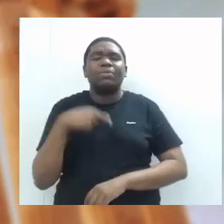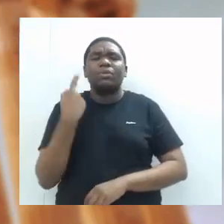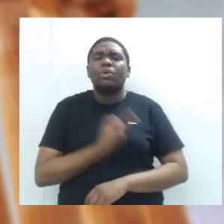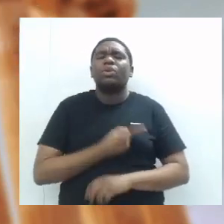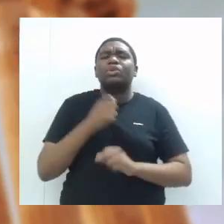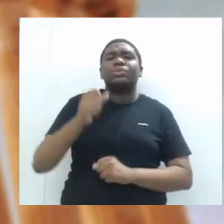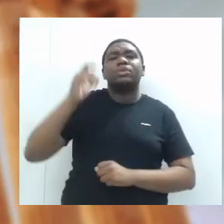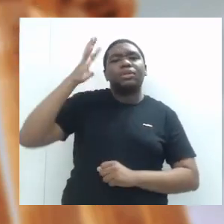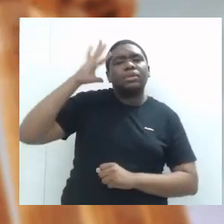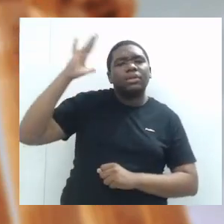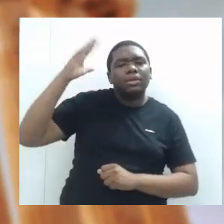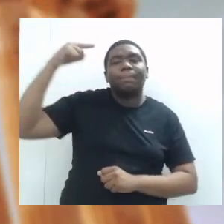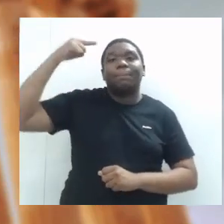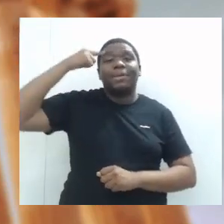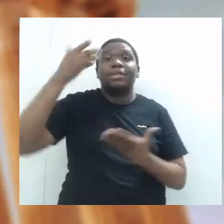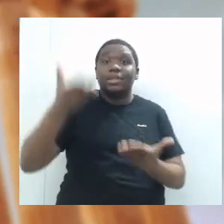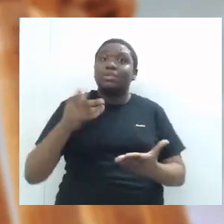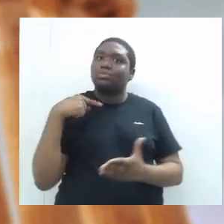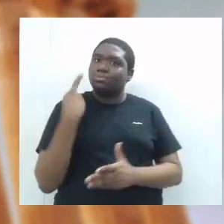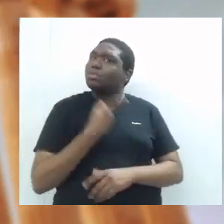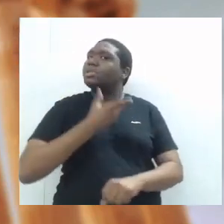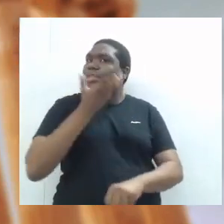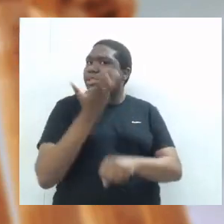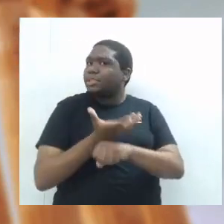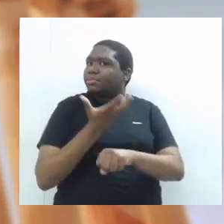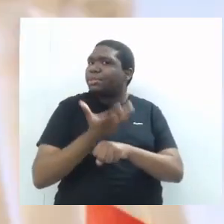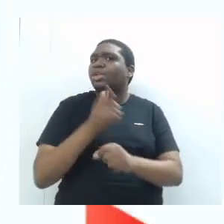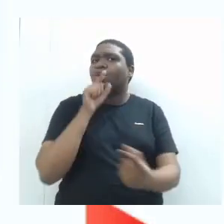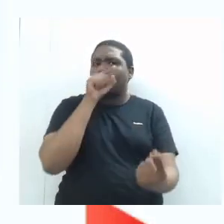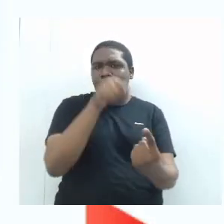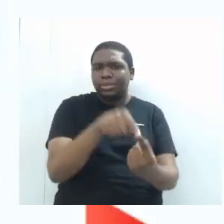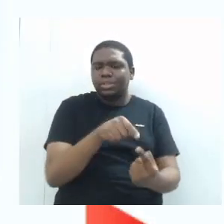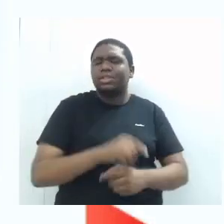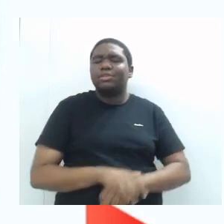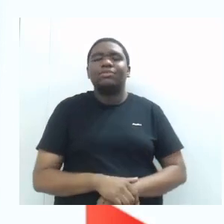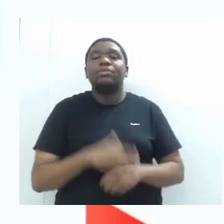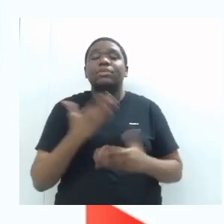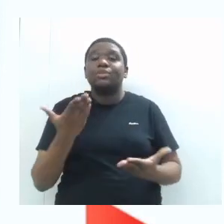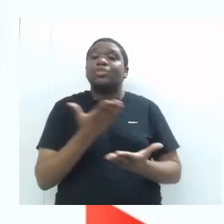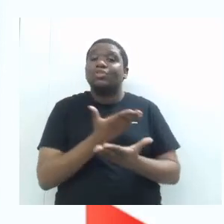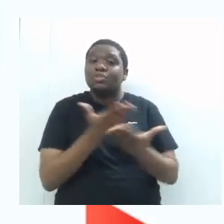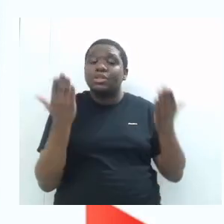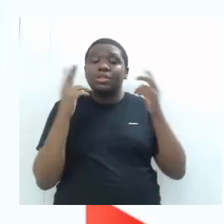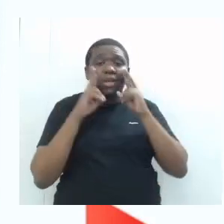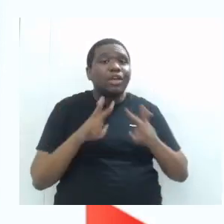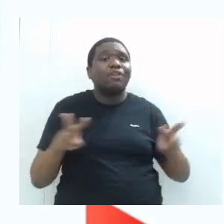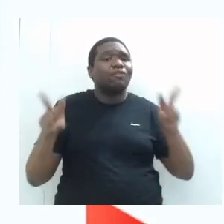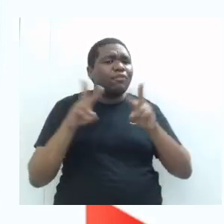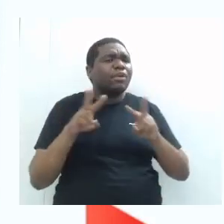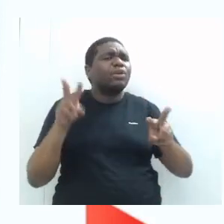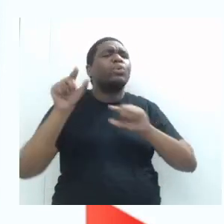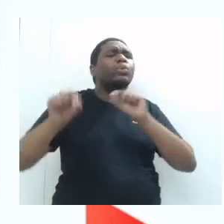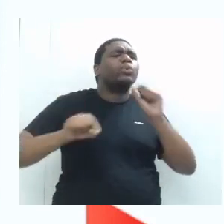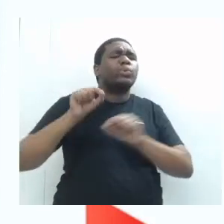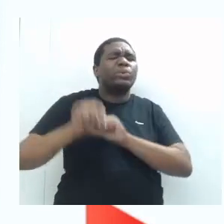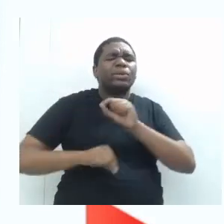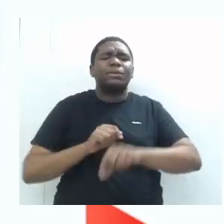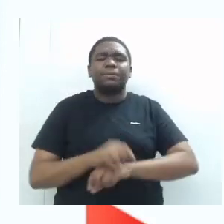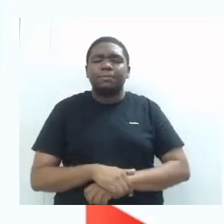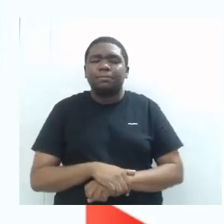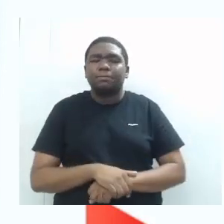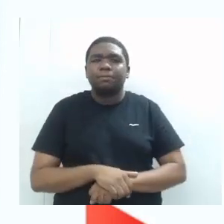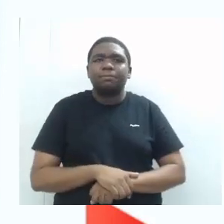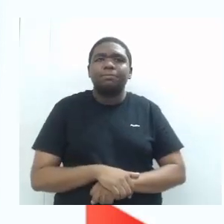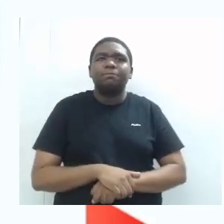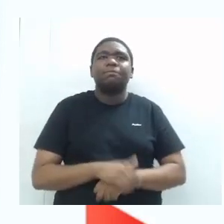refletir, é isso que o nosso componente busca. Na tela, trago para vocês ainda uma questão. Veja só, isso